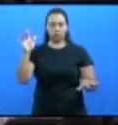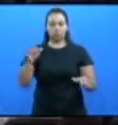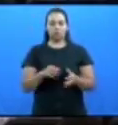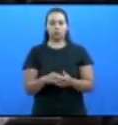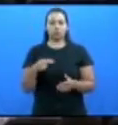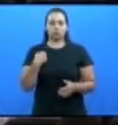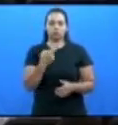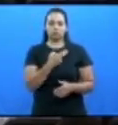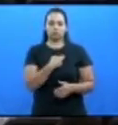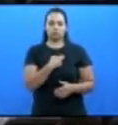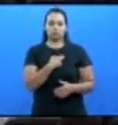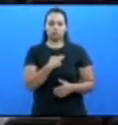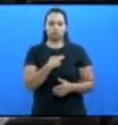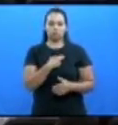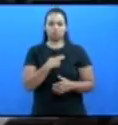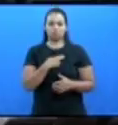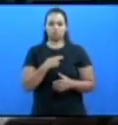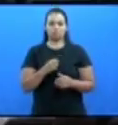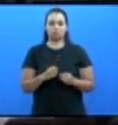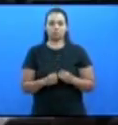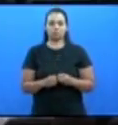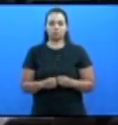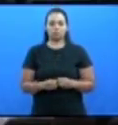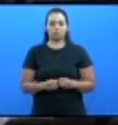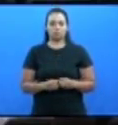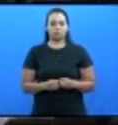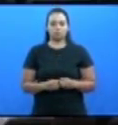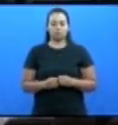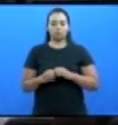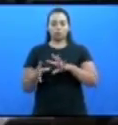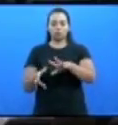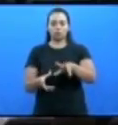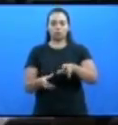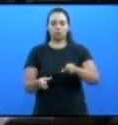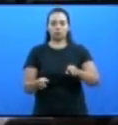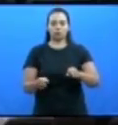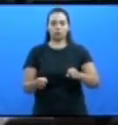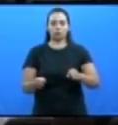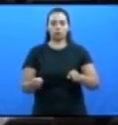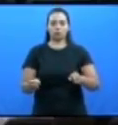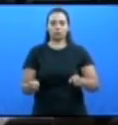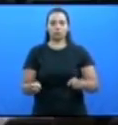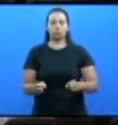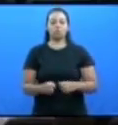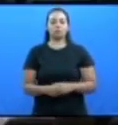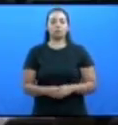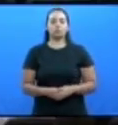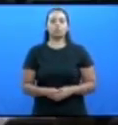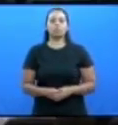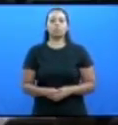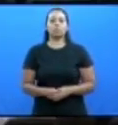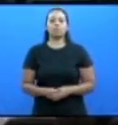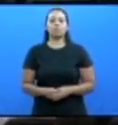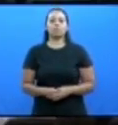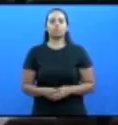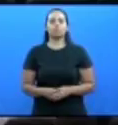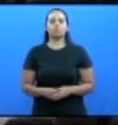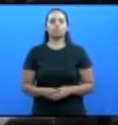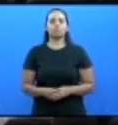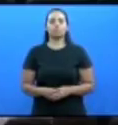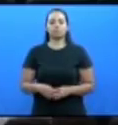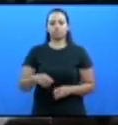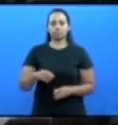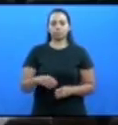em globo, as mil e... Então, por antecipação, estou pedindo verificação de votos. Tá. Portanto, pois não. Pela ordem, senhora presidente.